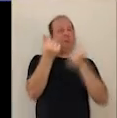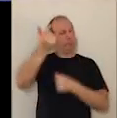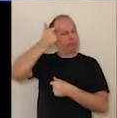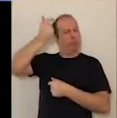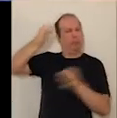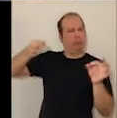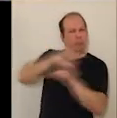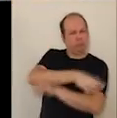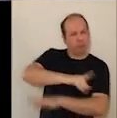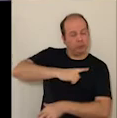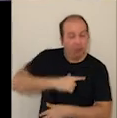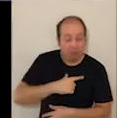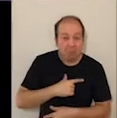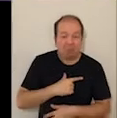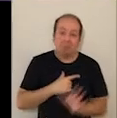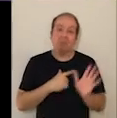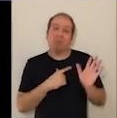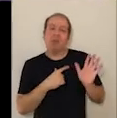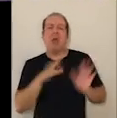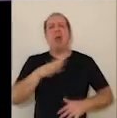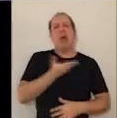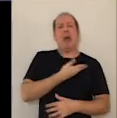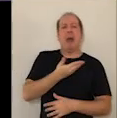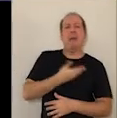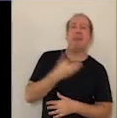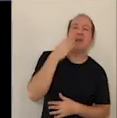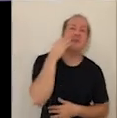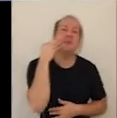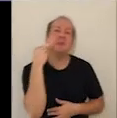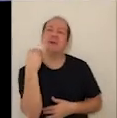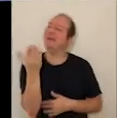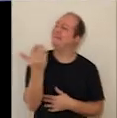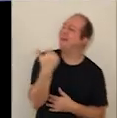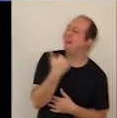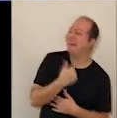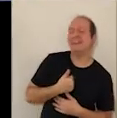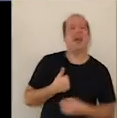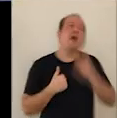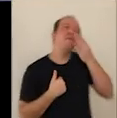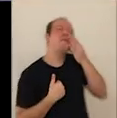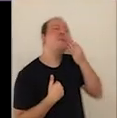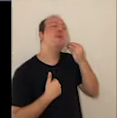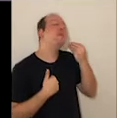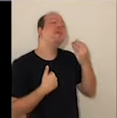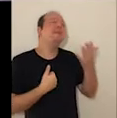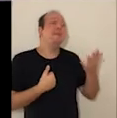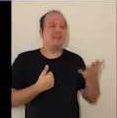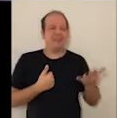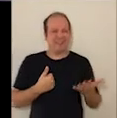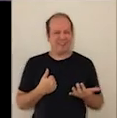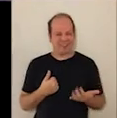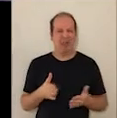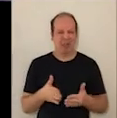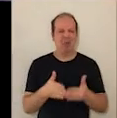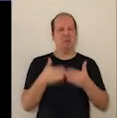a cabeça. Como gostam de mim. É, amigo, vou pôr para cá. Queridíssimo, vou pôr para lá.